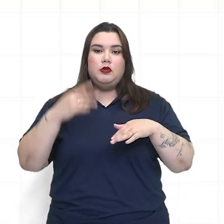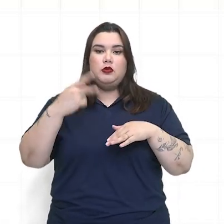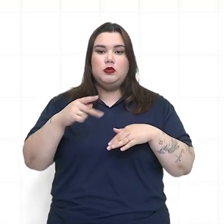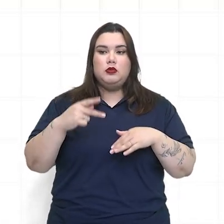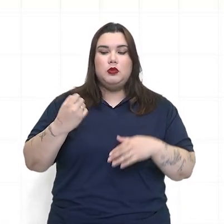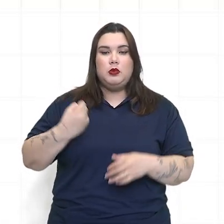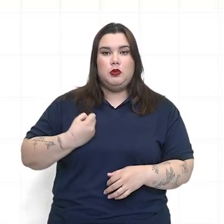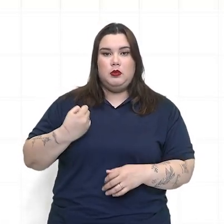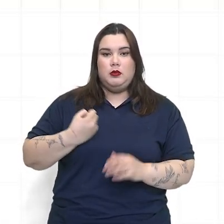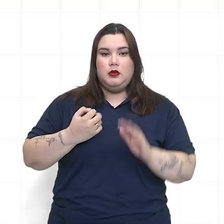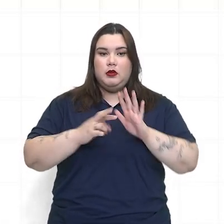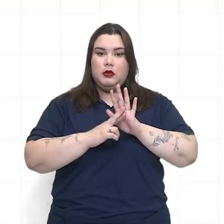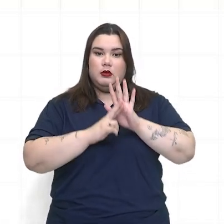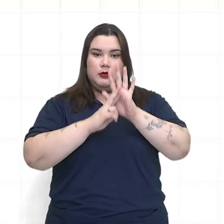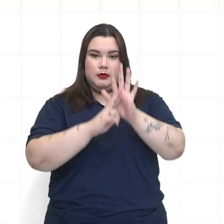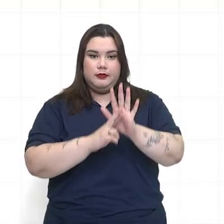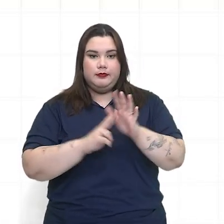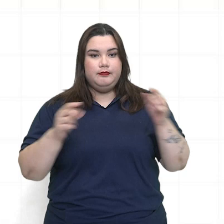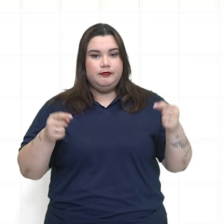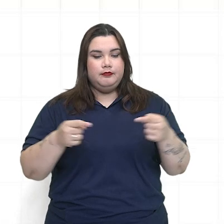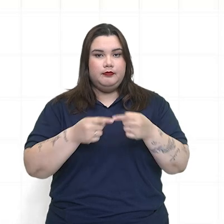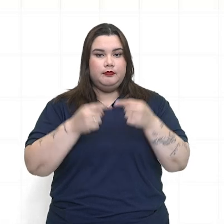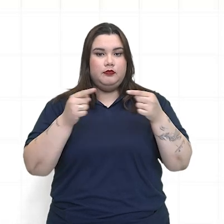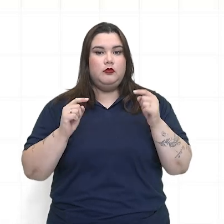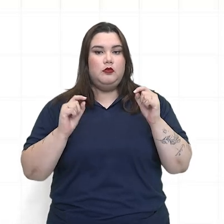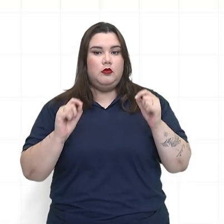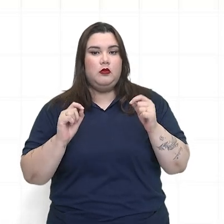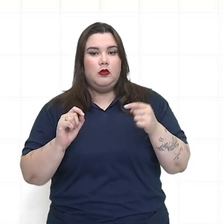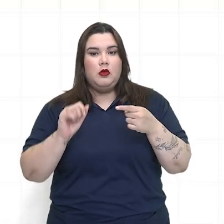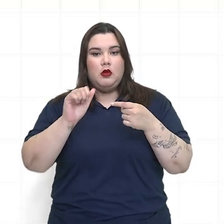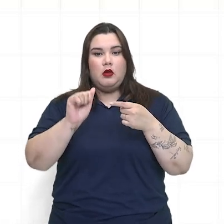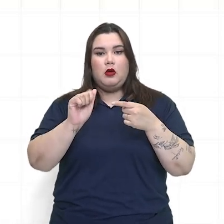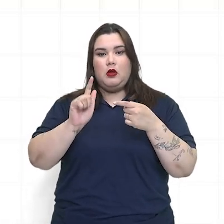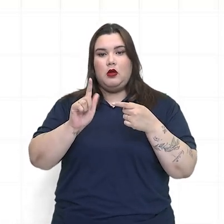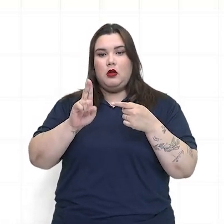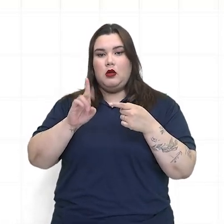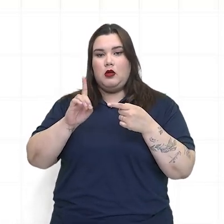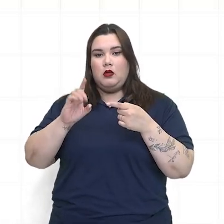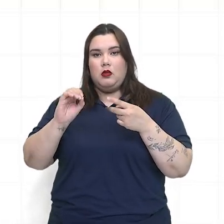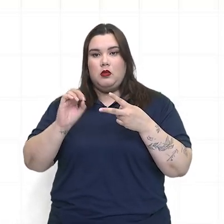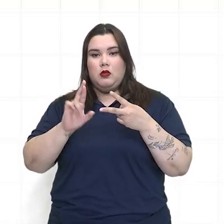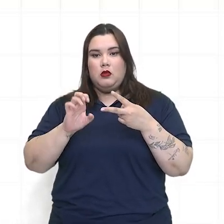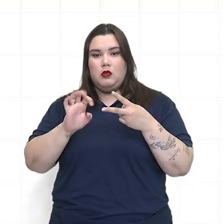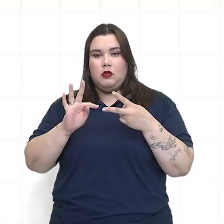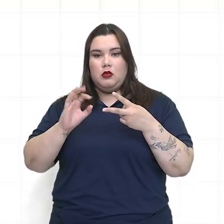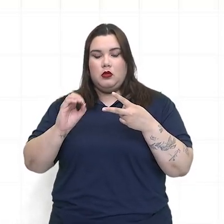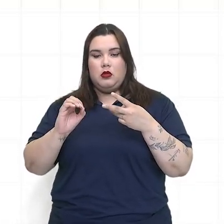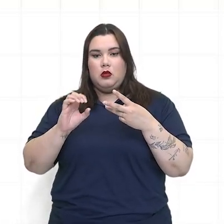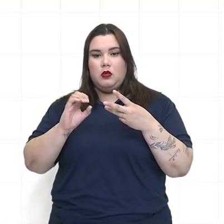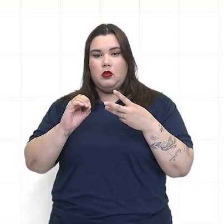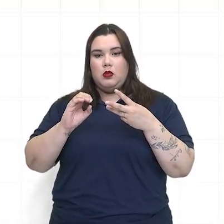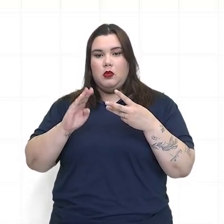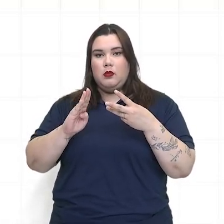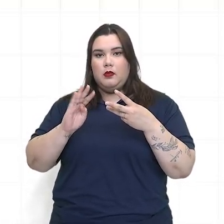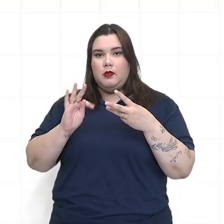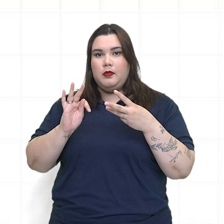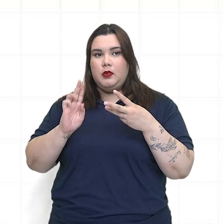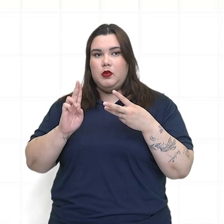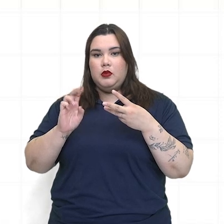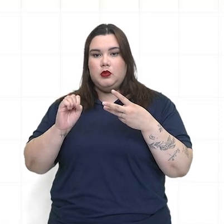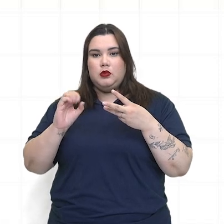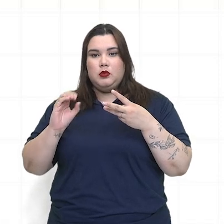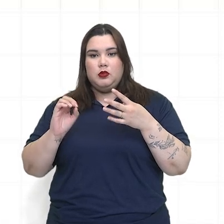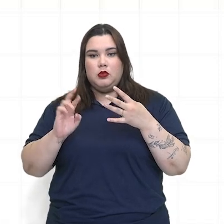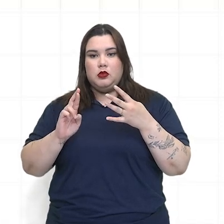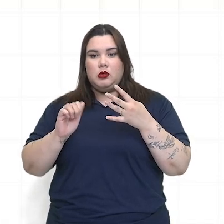medida. Conforme a sua medida, eles são classificados em agudo, reto, obtuso e raso. A gente vai